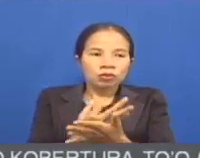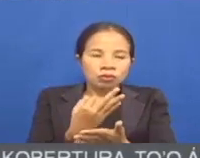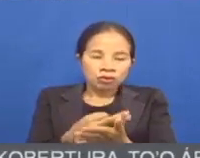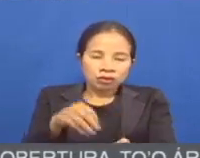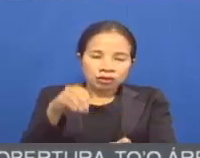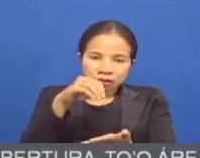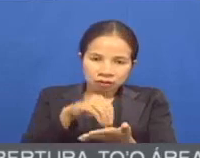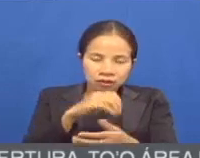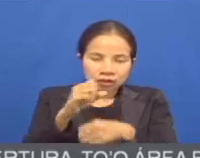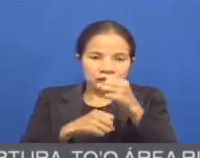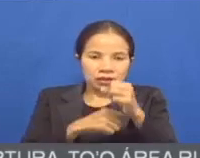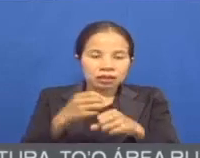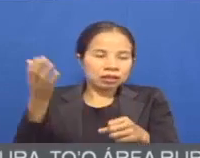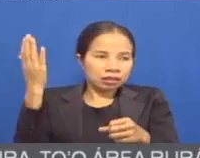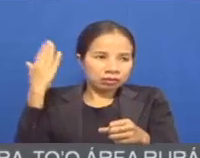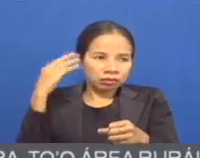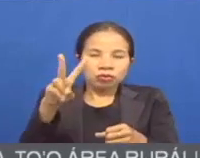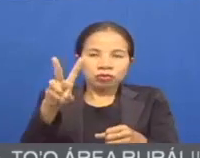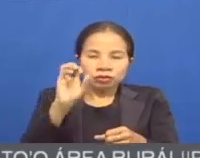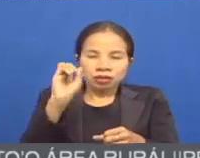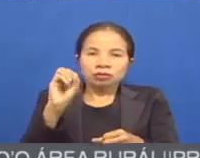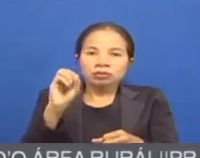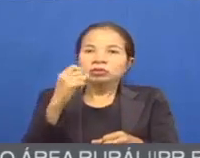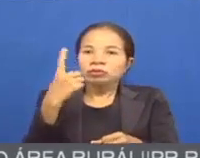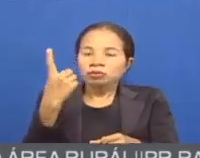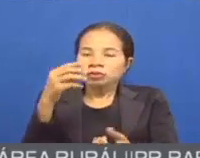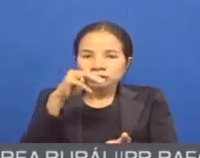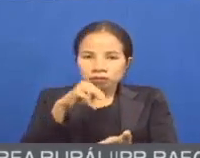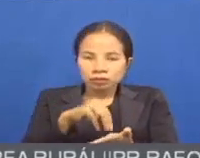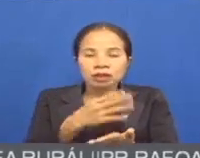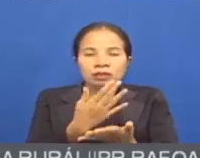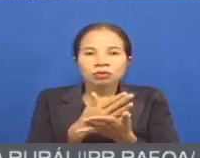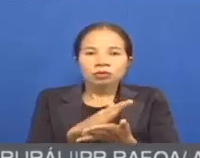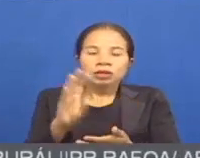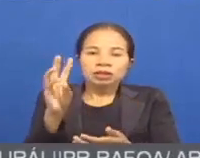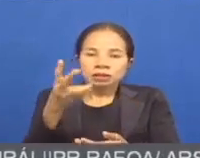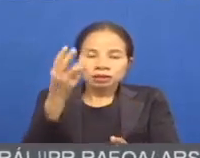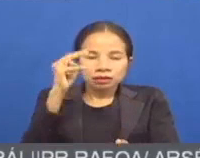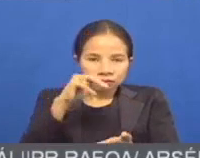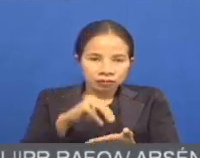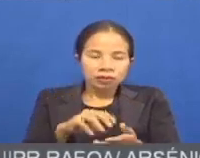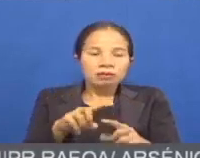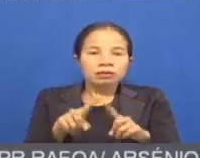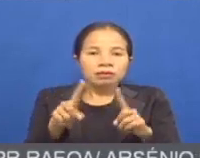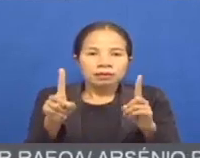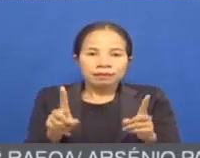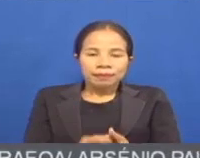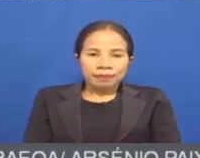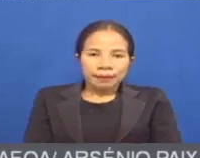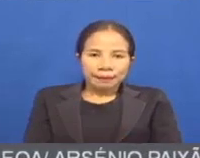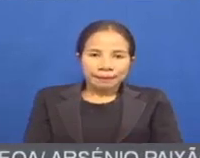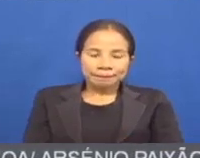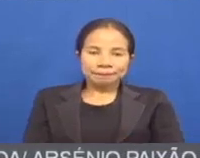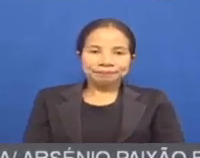de Libane, 212 mil, a tu só 16 mil, cada vez seu passaporte. Mas foi ainda o que é ratificativo,